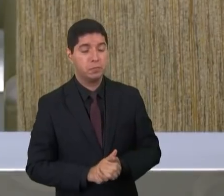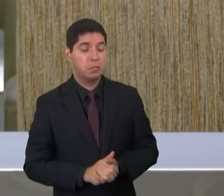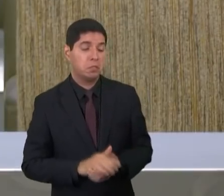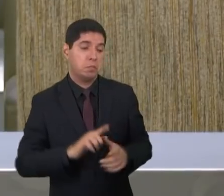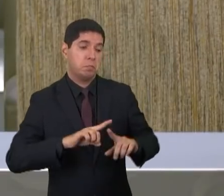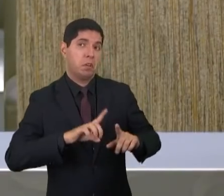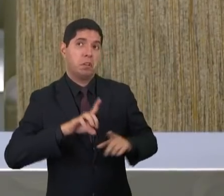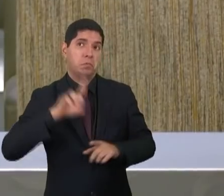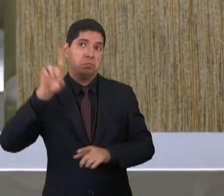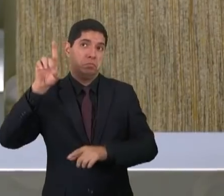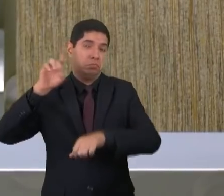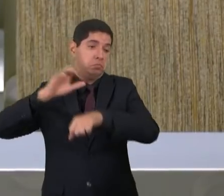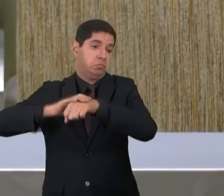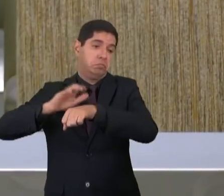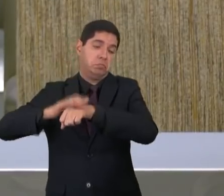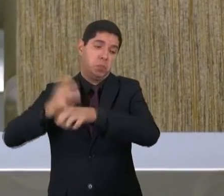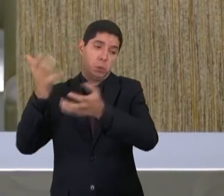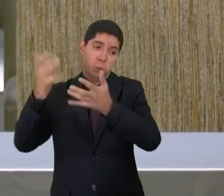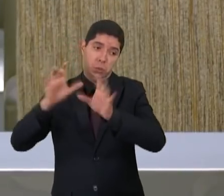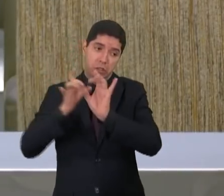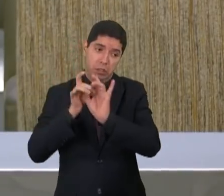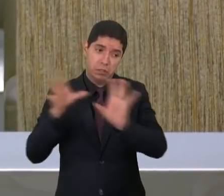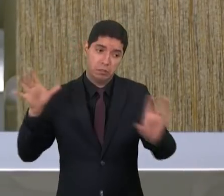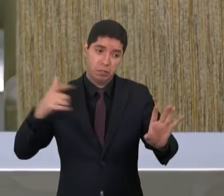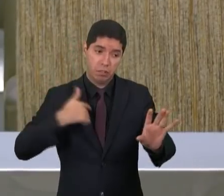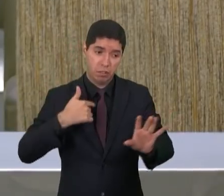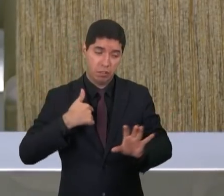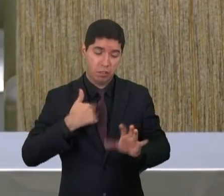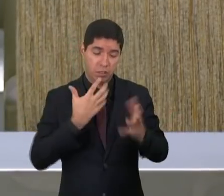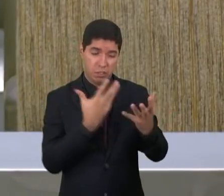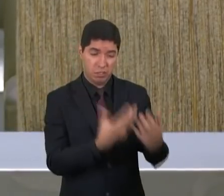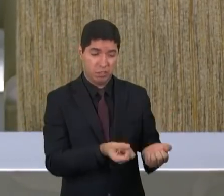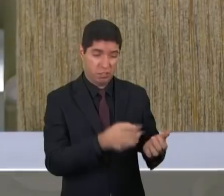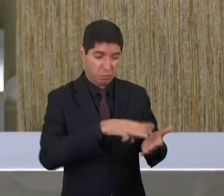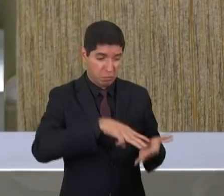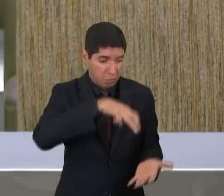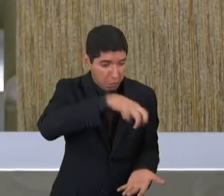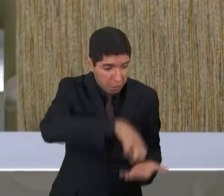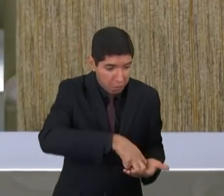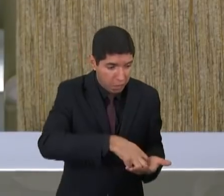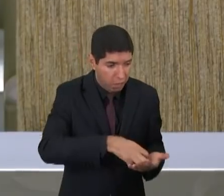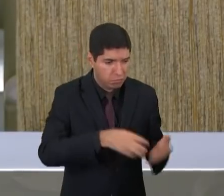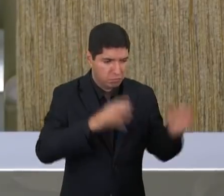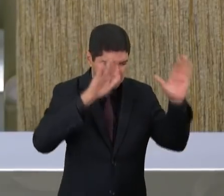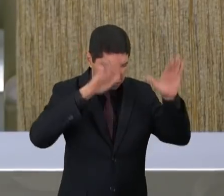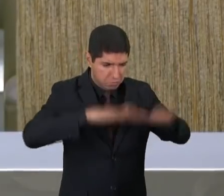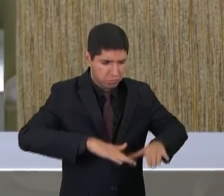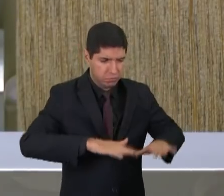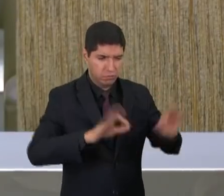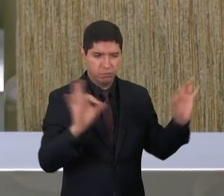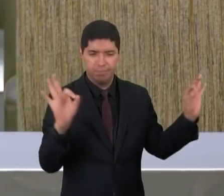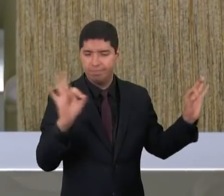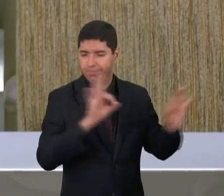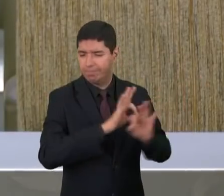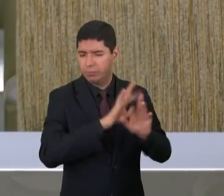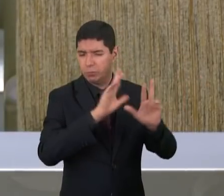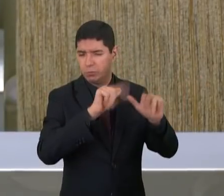se ele não quiser, fique sabendo que mesmo assim nós não iremos nos dobrar diante da tua